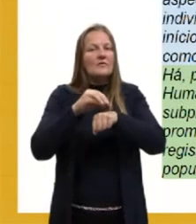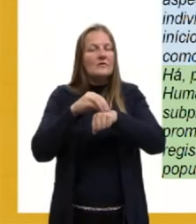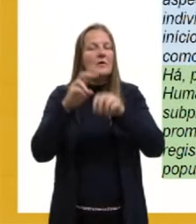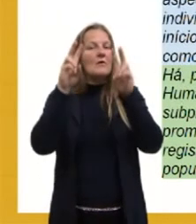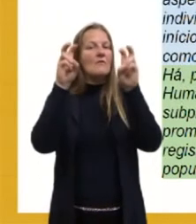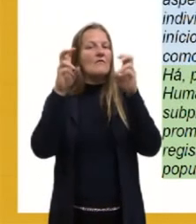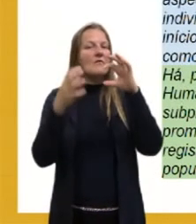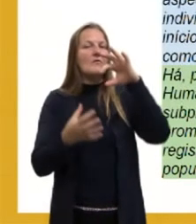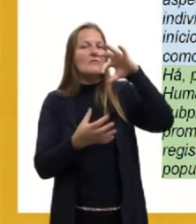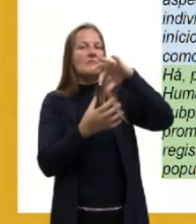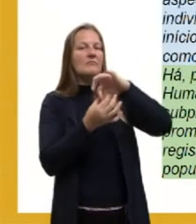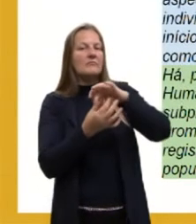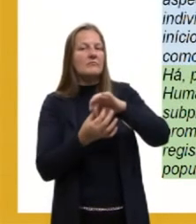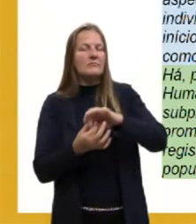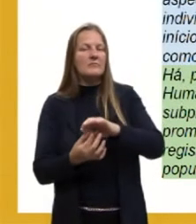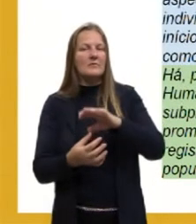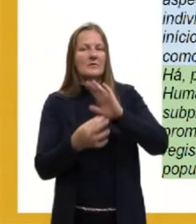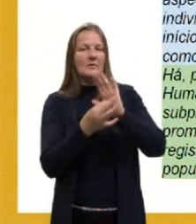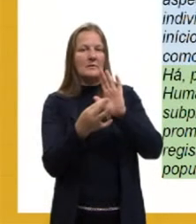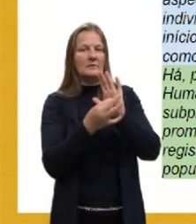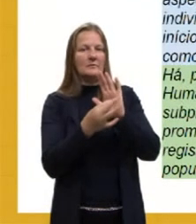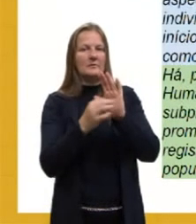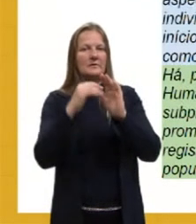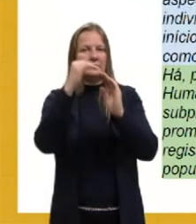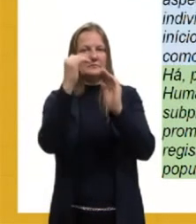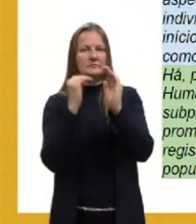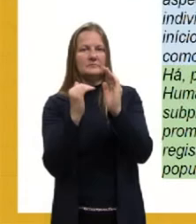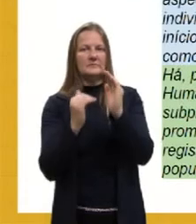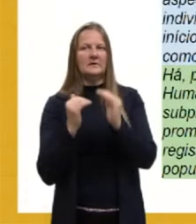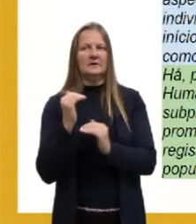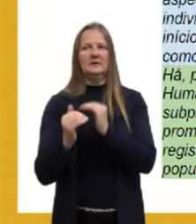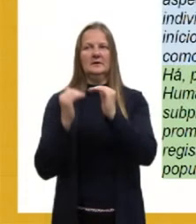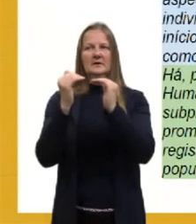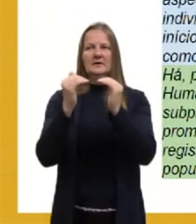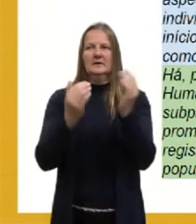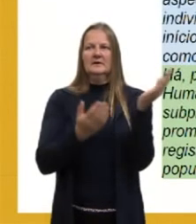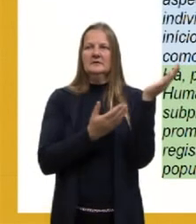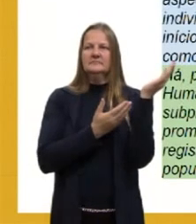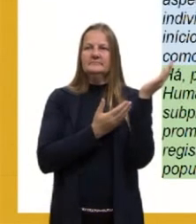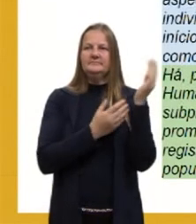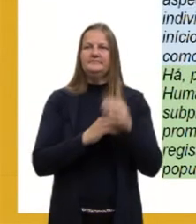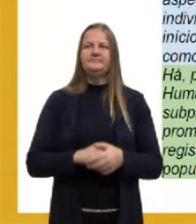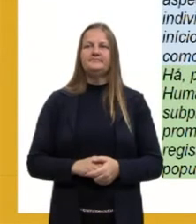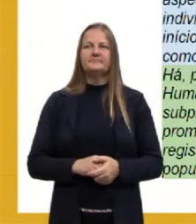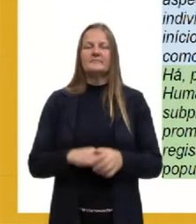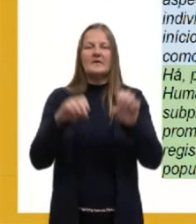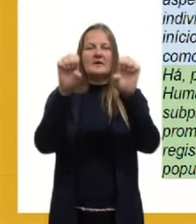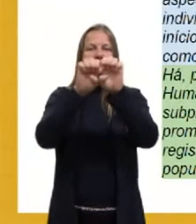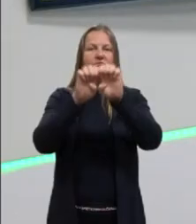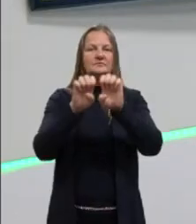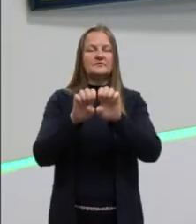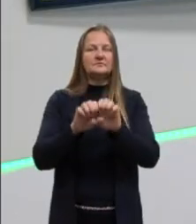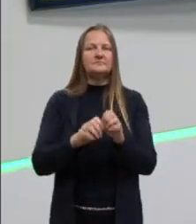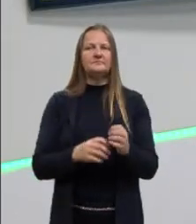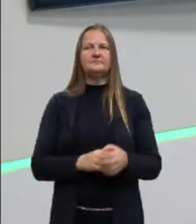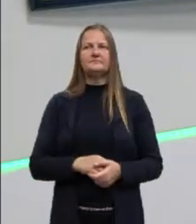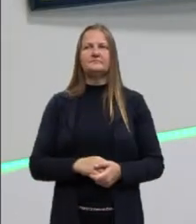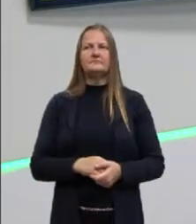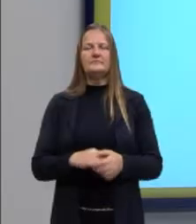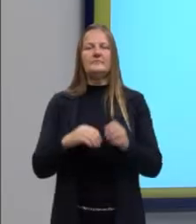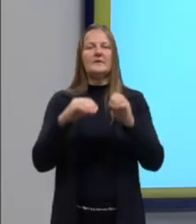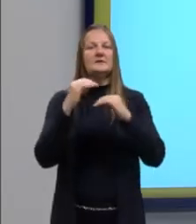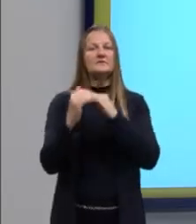o que vai ser argumentado nos desenvolvimentos muito bem estrutura de introdução desenvolvimento